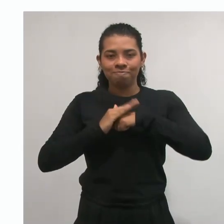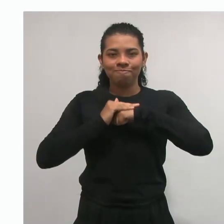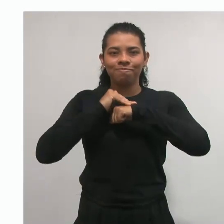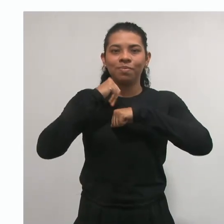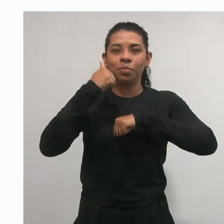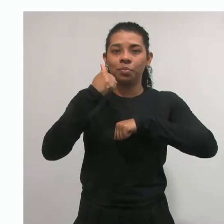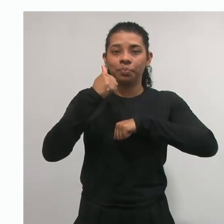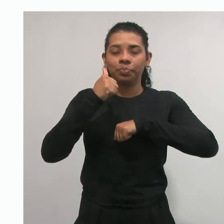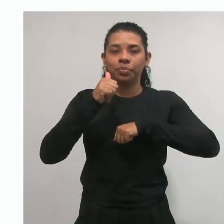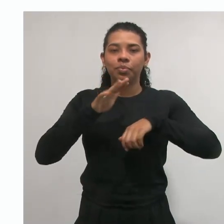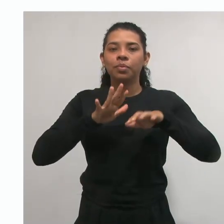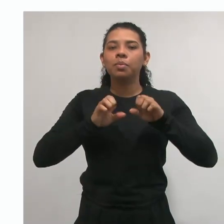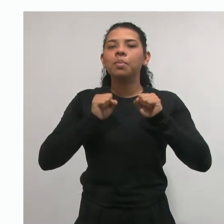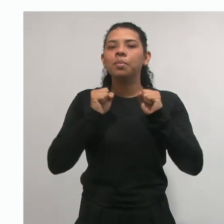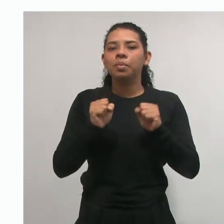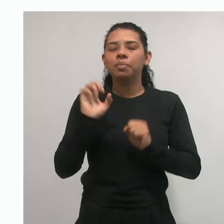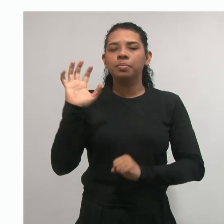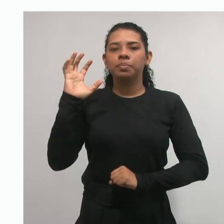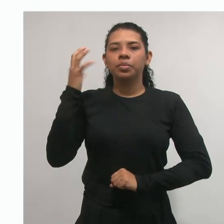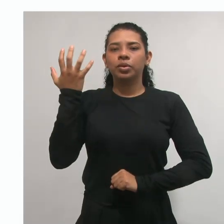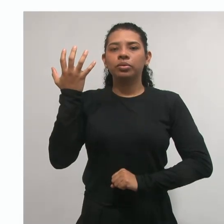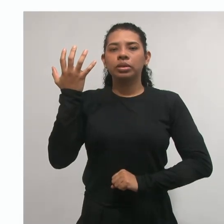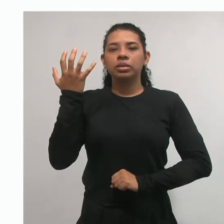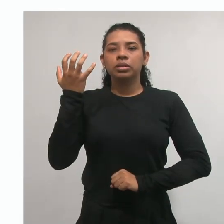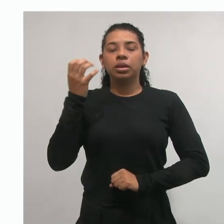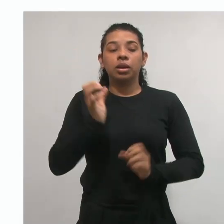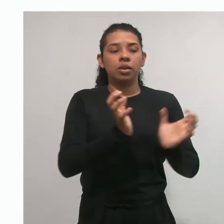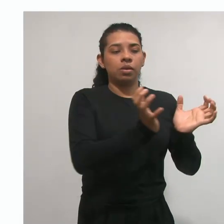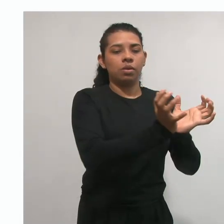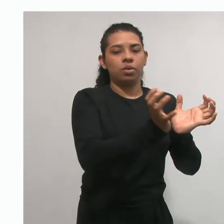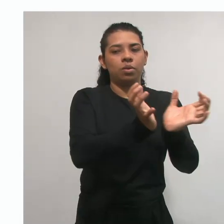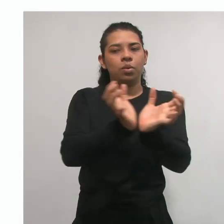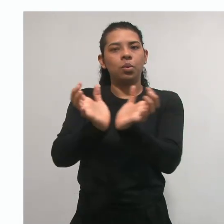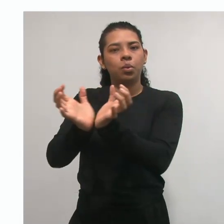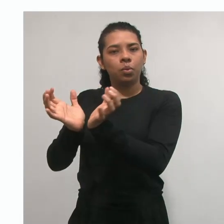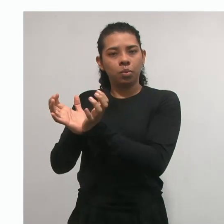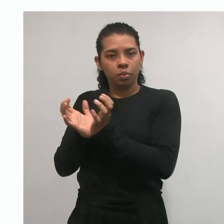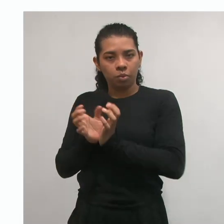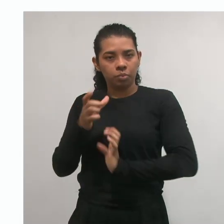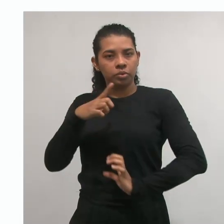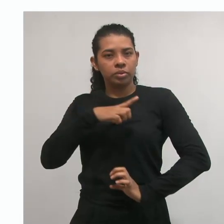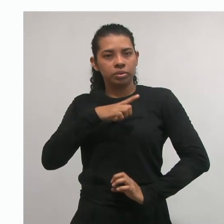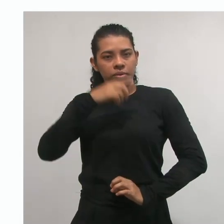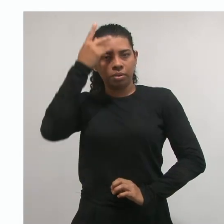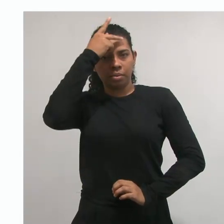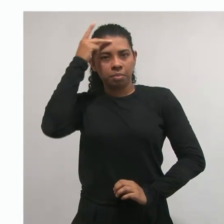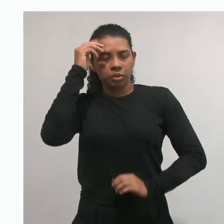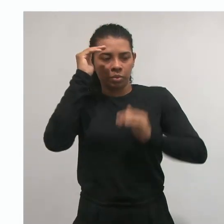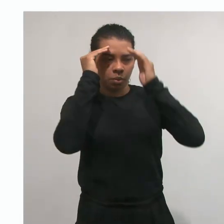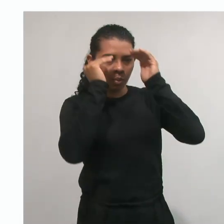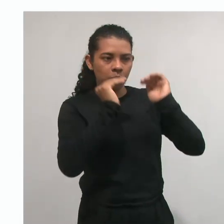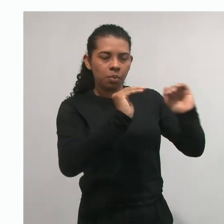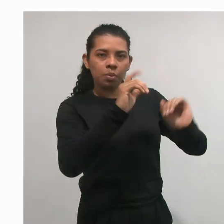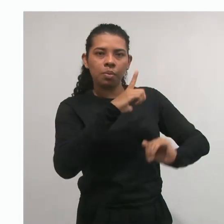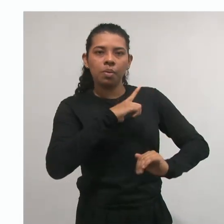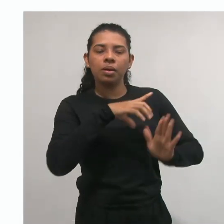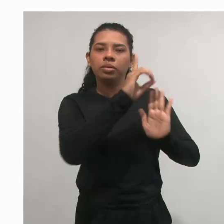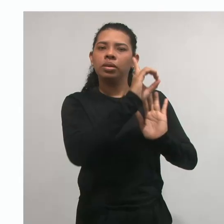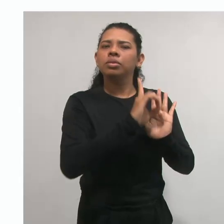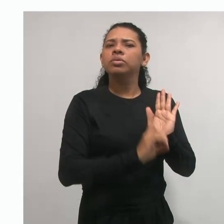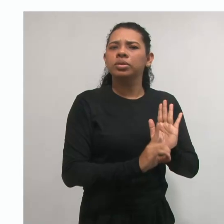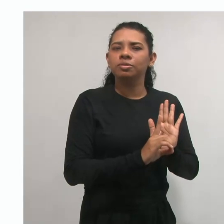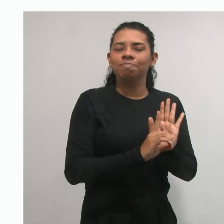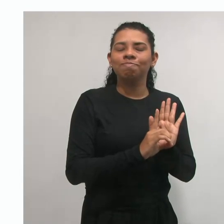mesmo tempo que negam os direitos de alguns, favorecem aí outros, né? Então, a gente